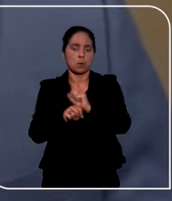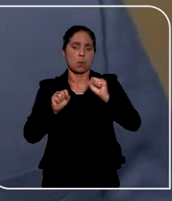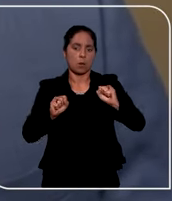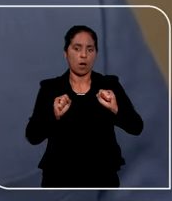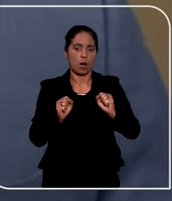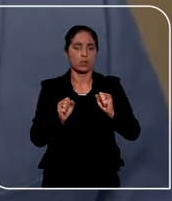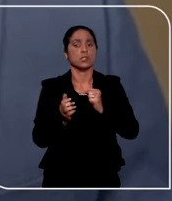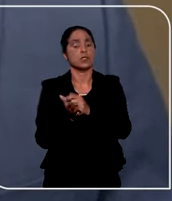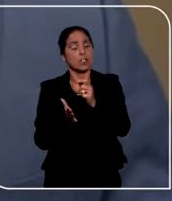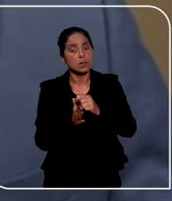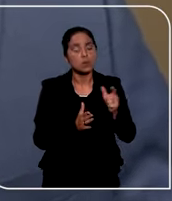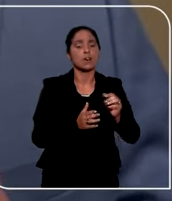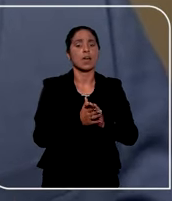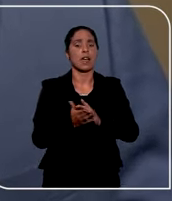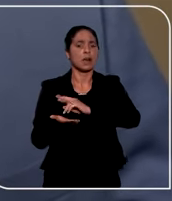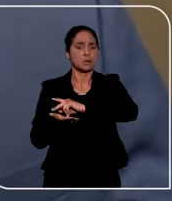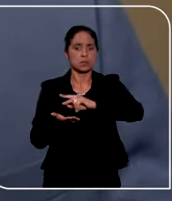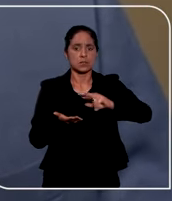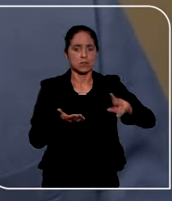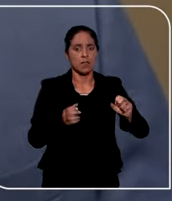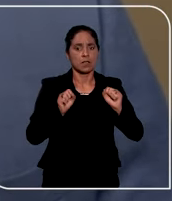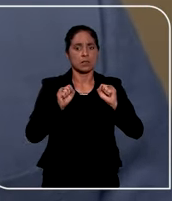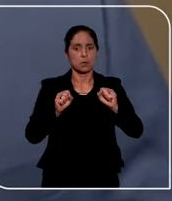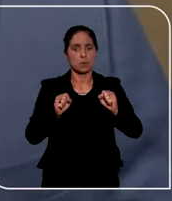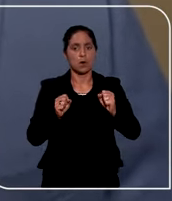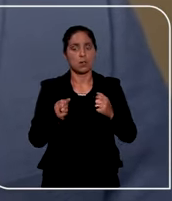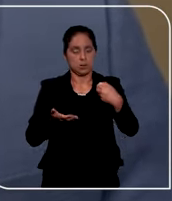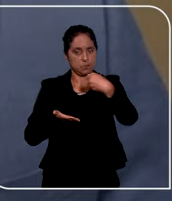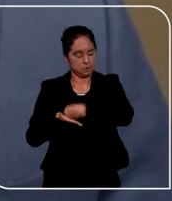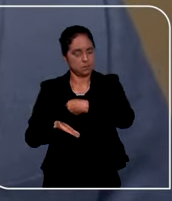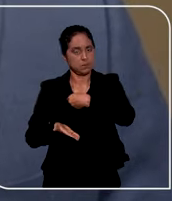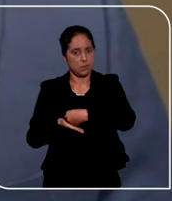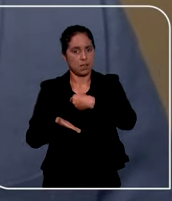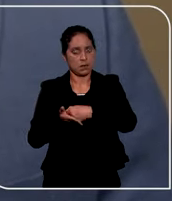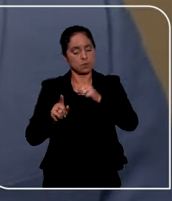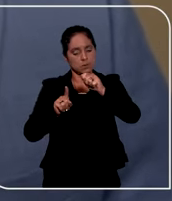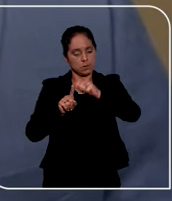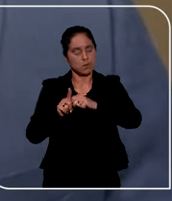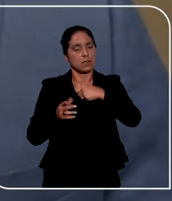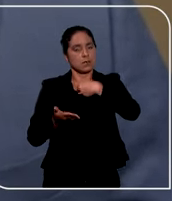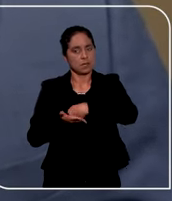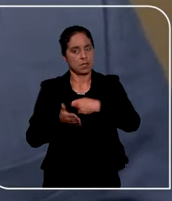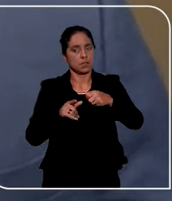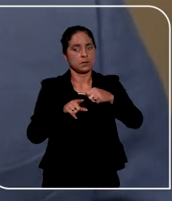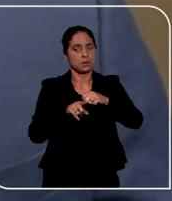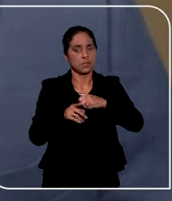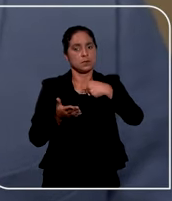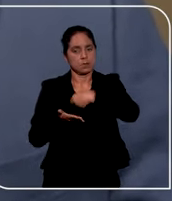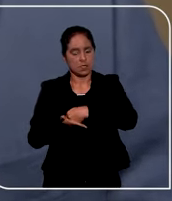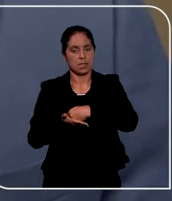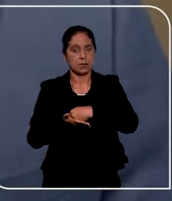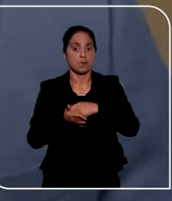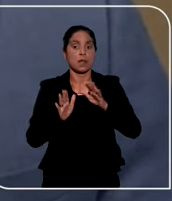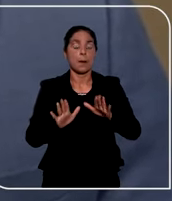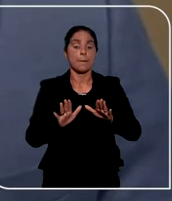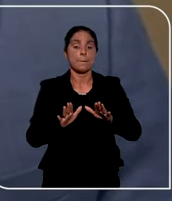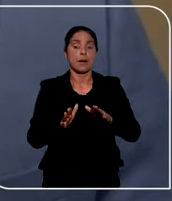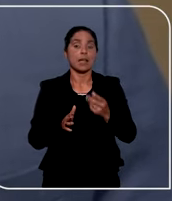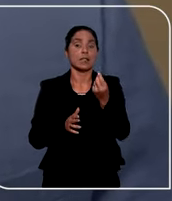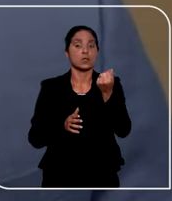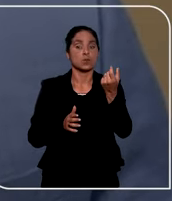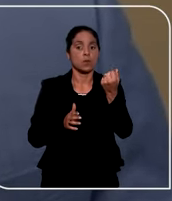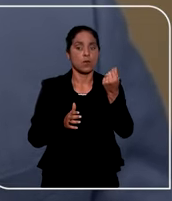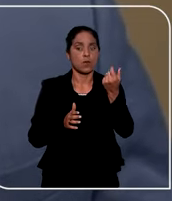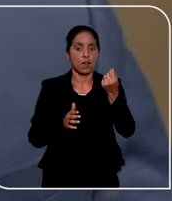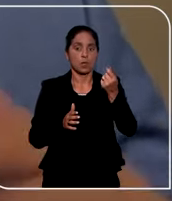atrás de alugá-lo então uma vez alugado o imóvel você vai passar a receber aluguéis todo mês esse aluguel não é do inventariante